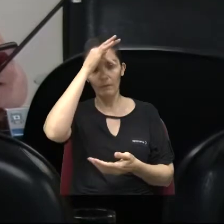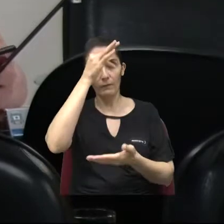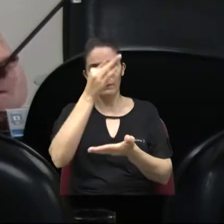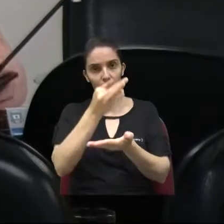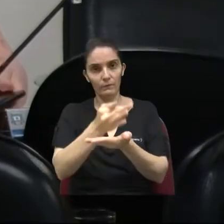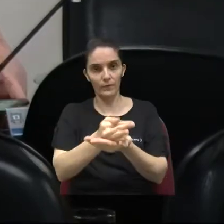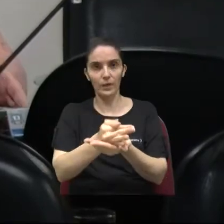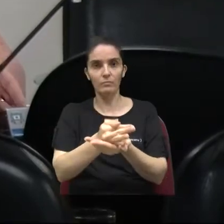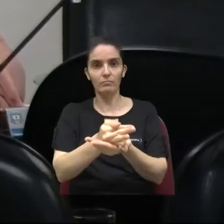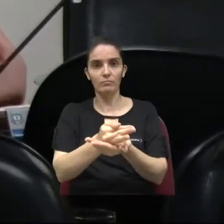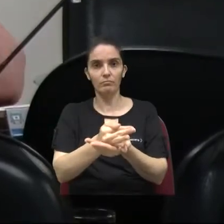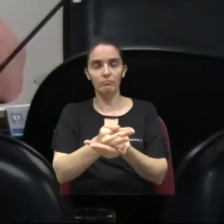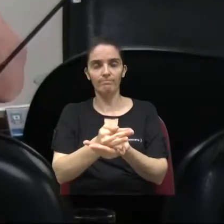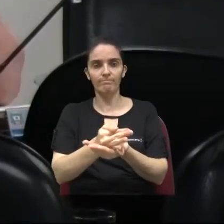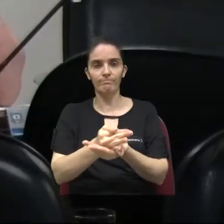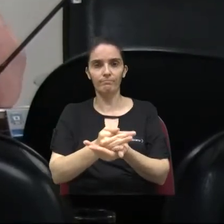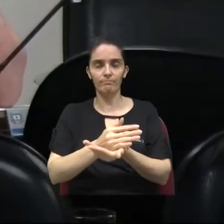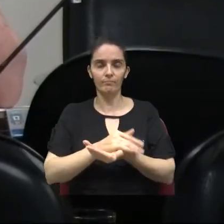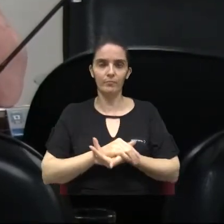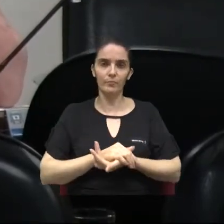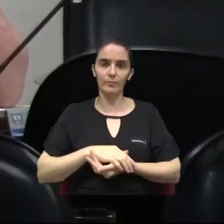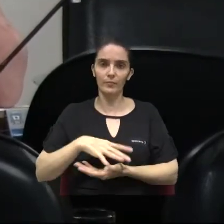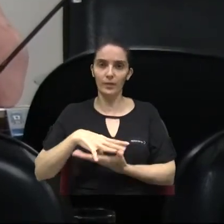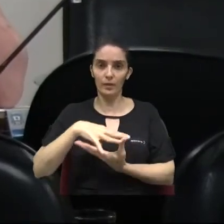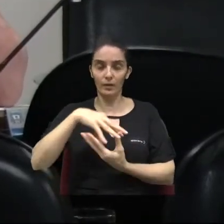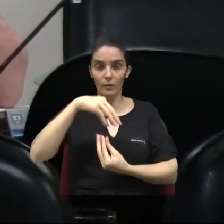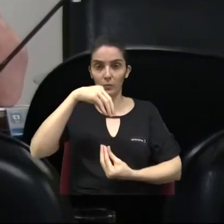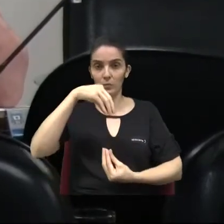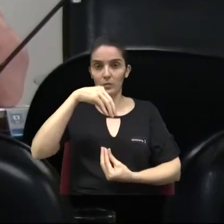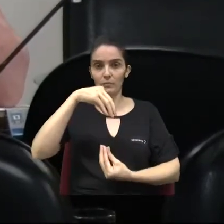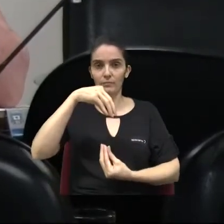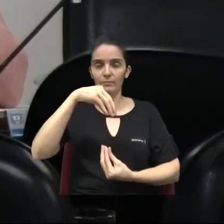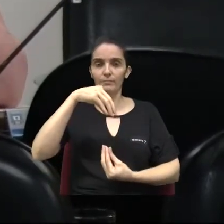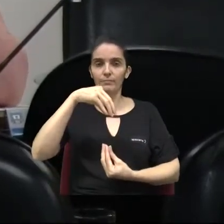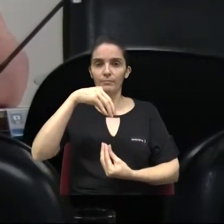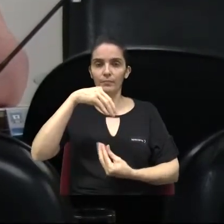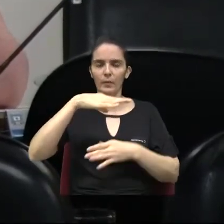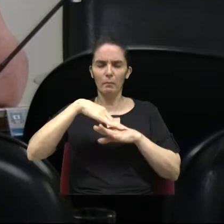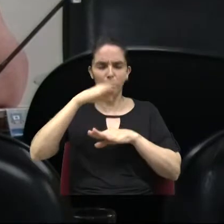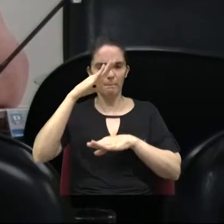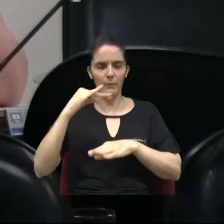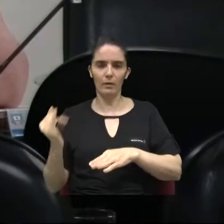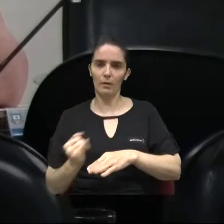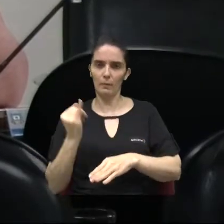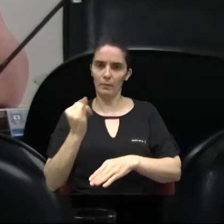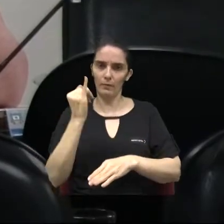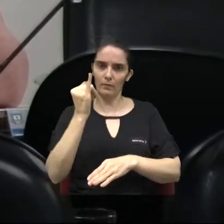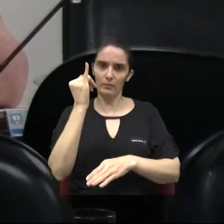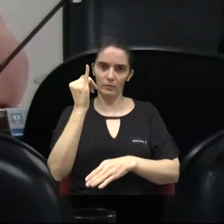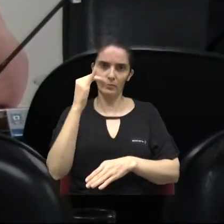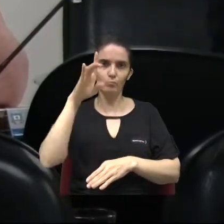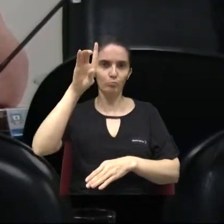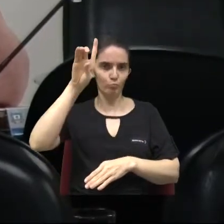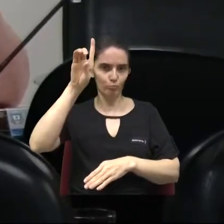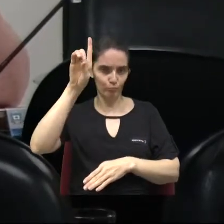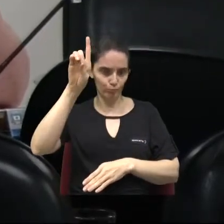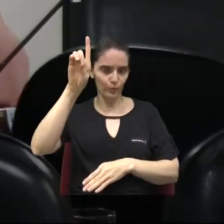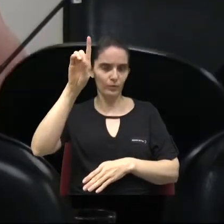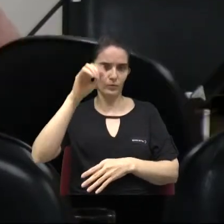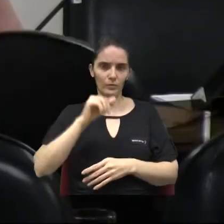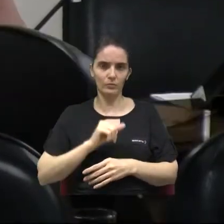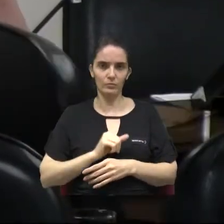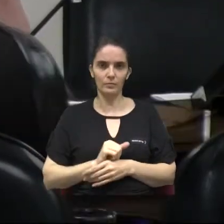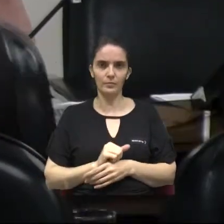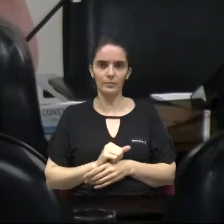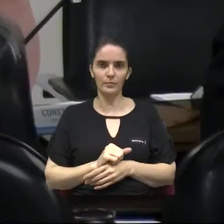que professamos, a alma é o mais importante para Deus, não é? O homem, sim,